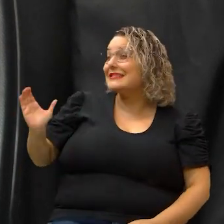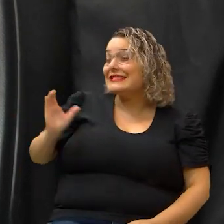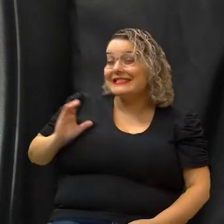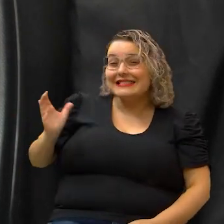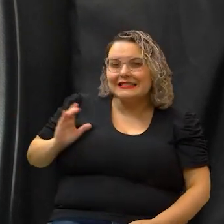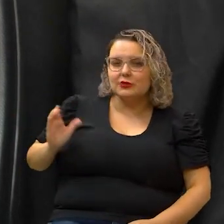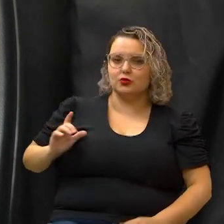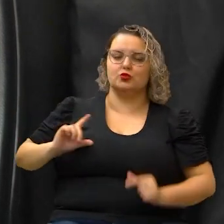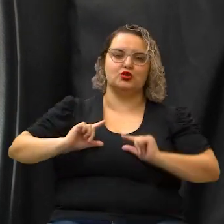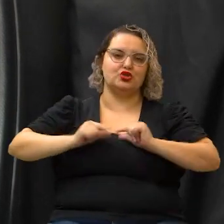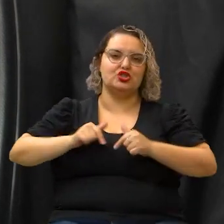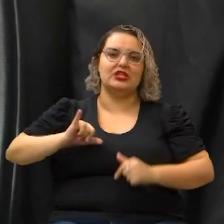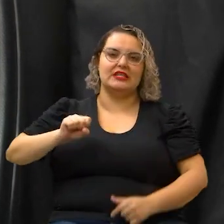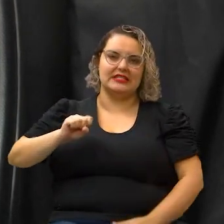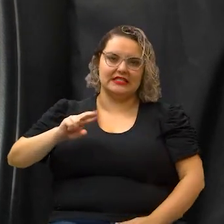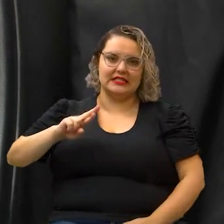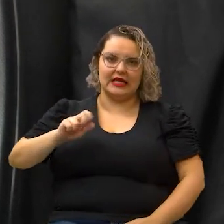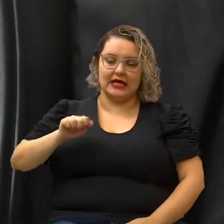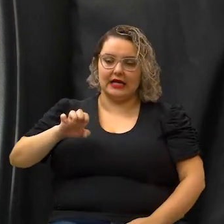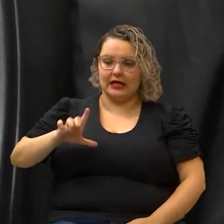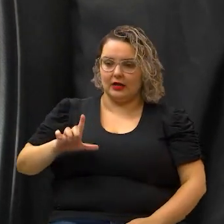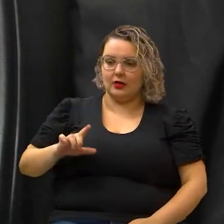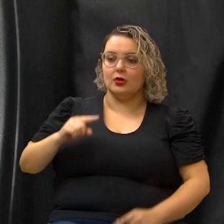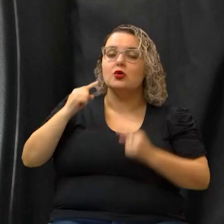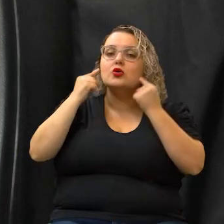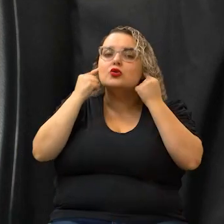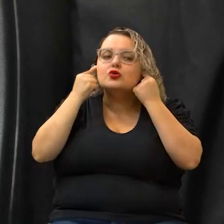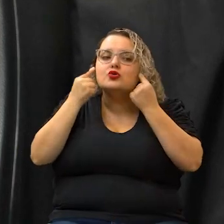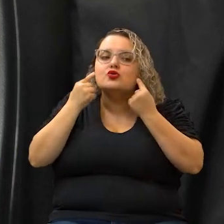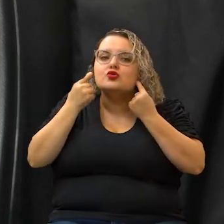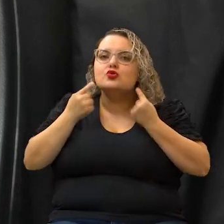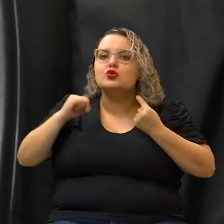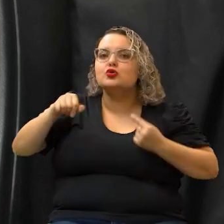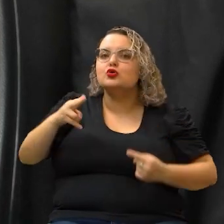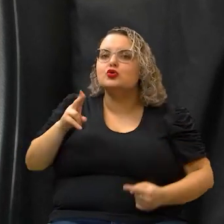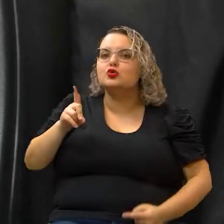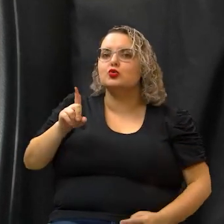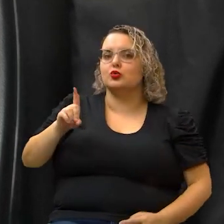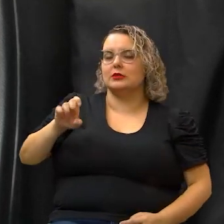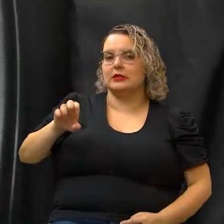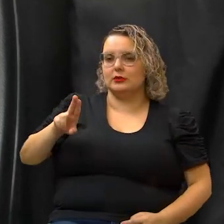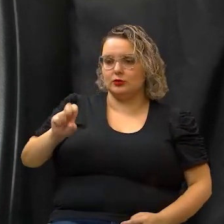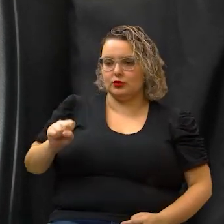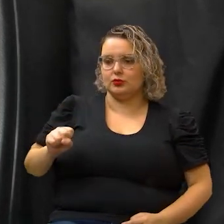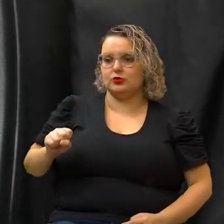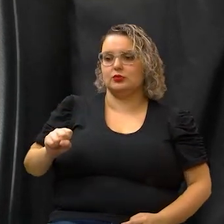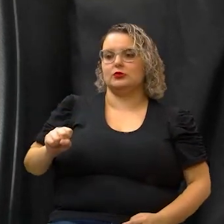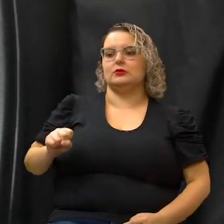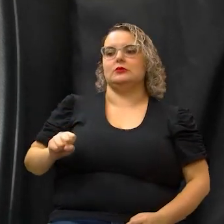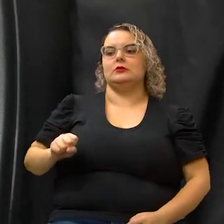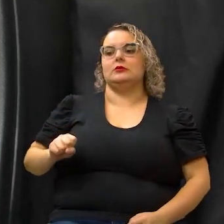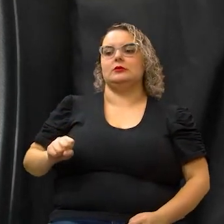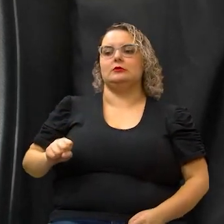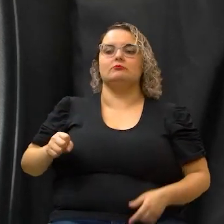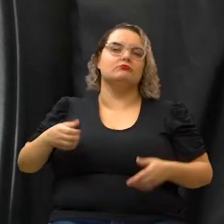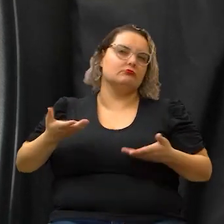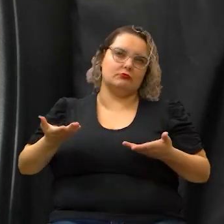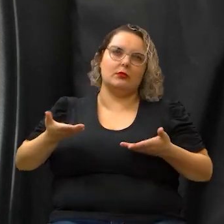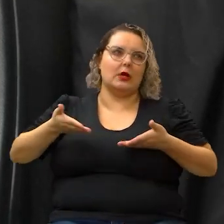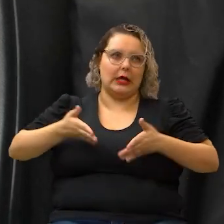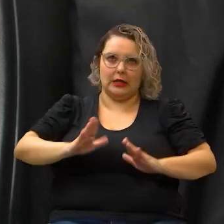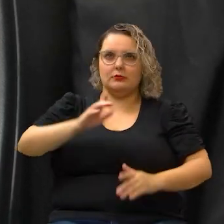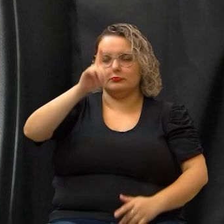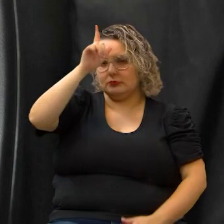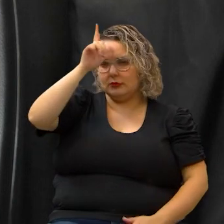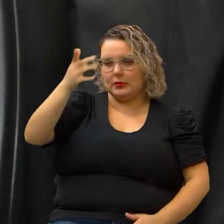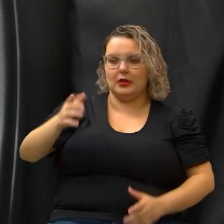Israel. Eram de judeus Ashkenazim, oriundos da Alemanha, e